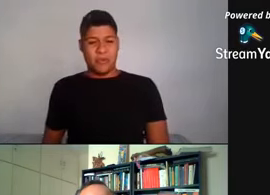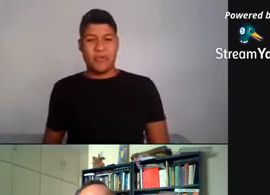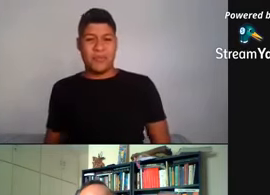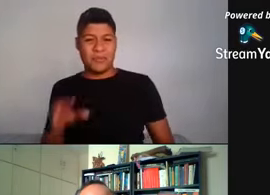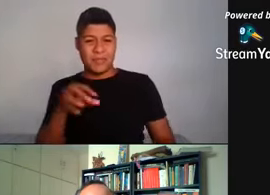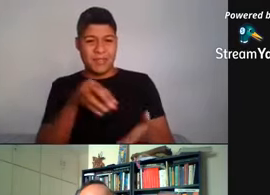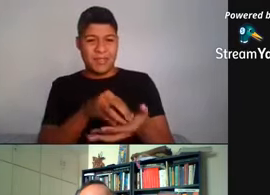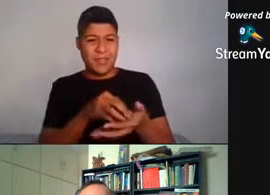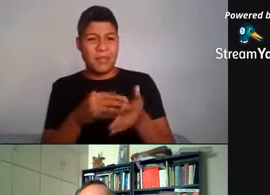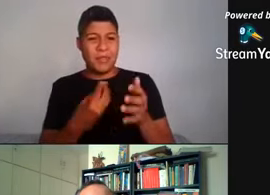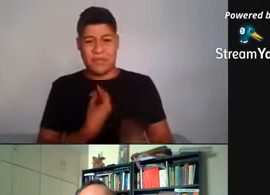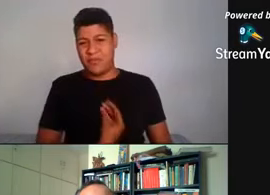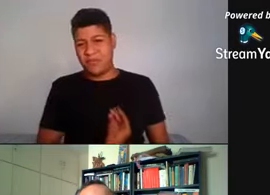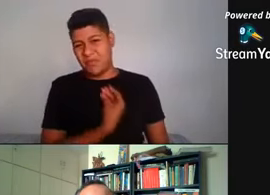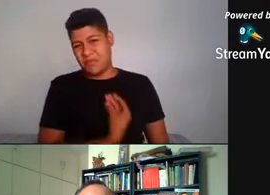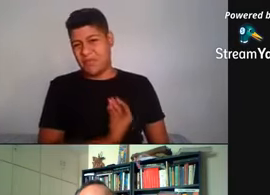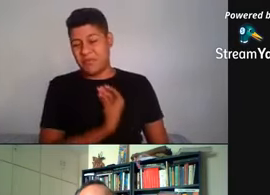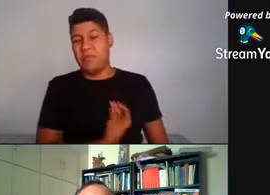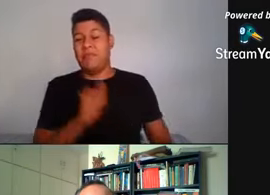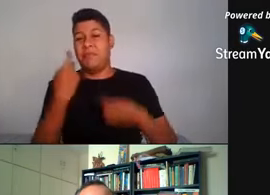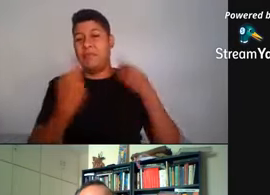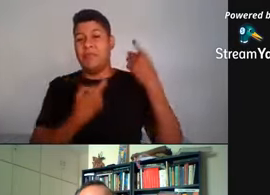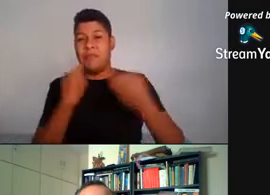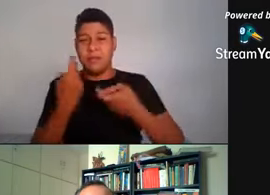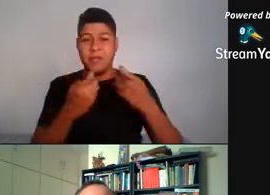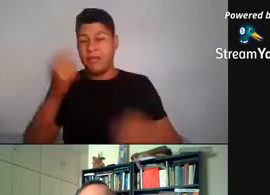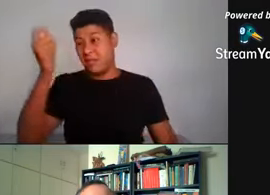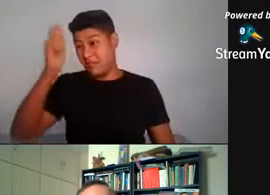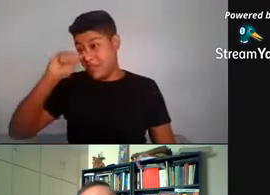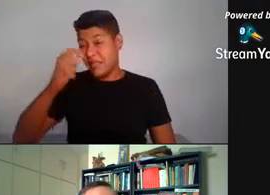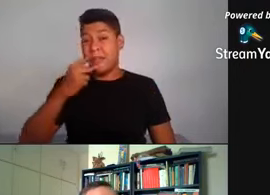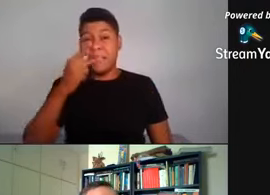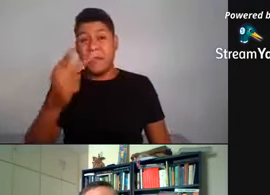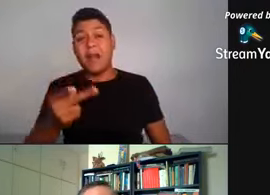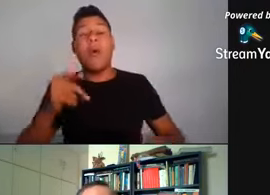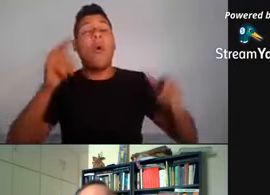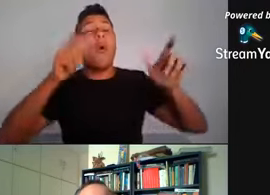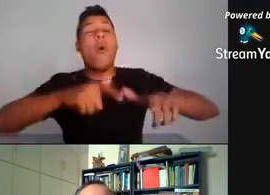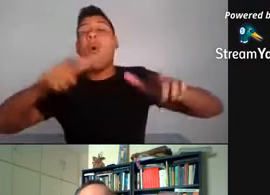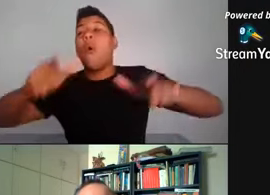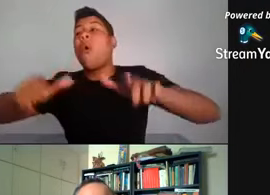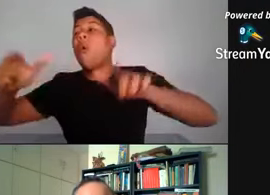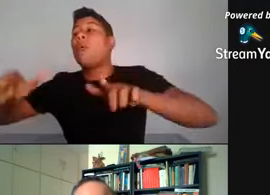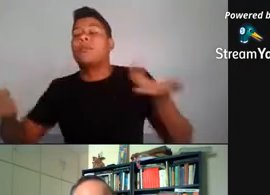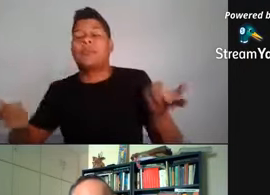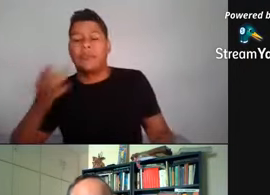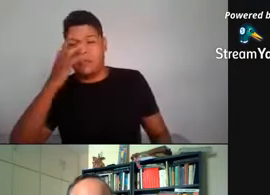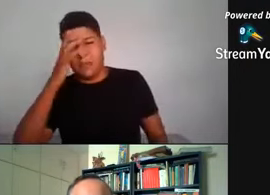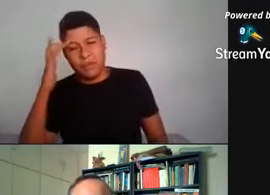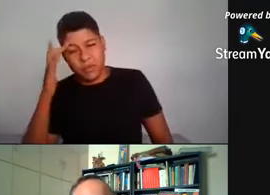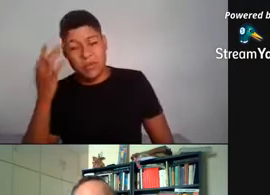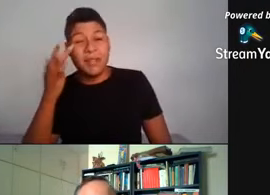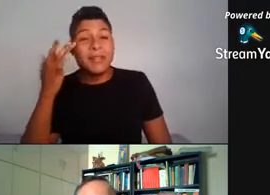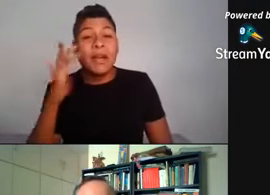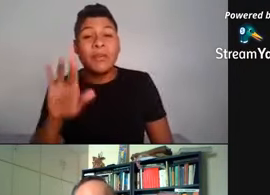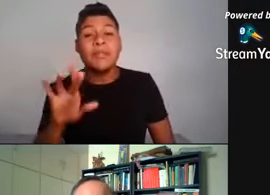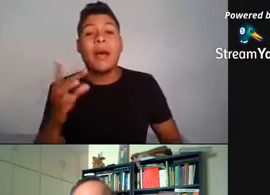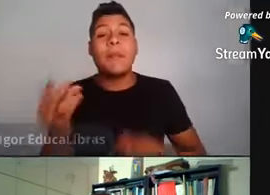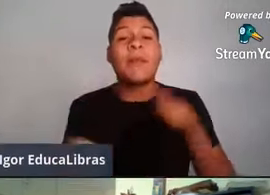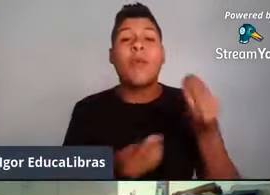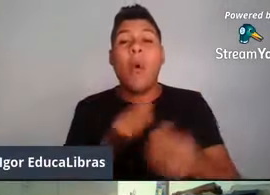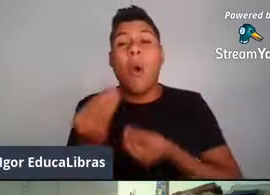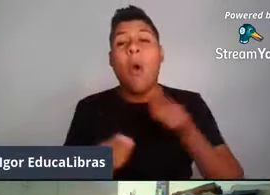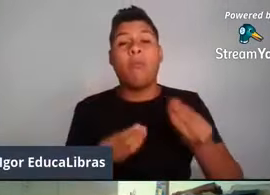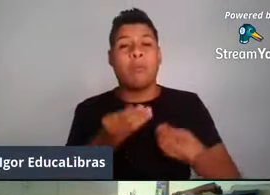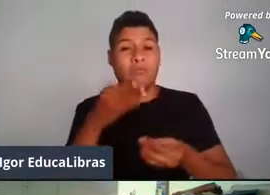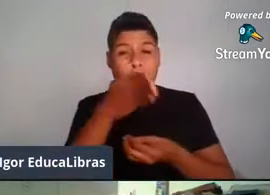uma coisa que está nos preocupando demais. Como o Cid mencionou, a gente não sabe onde estão essas pessoas, não sabe como